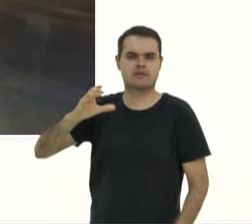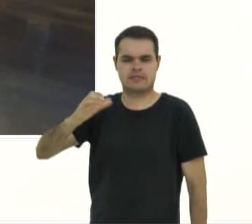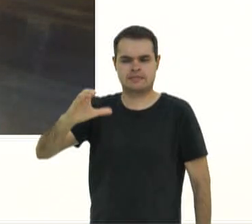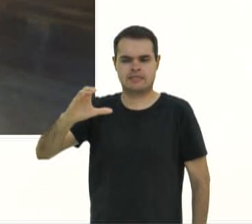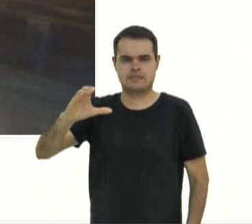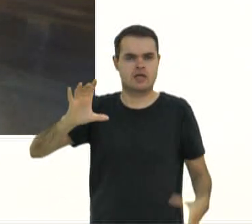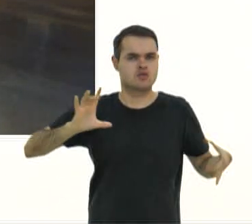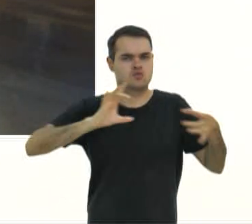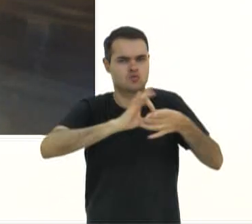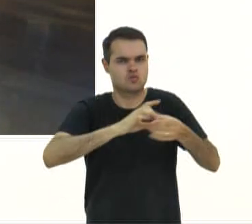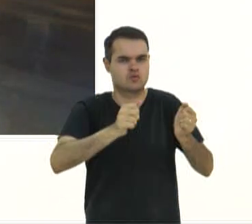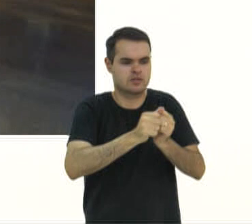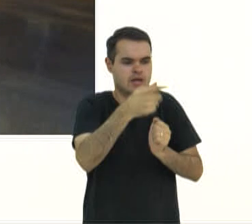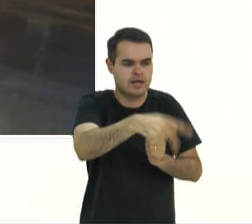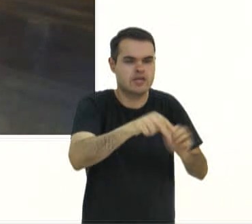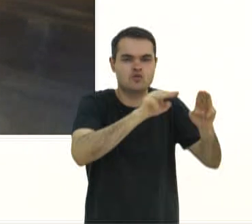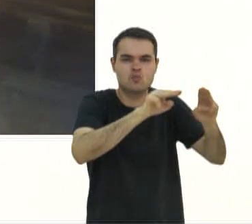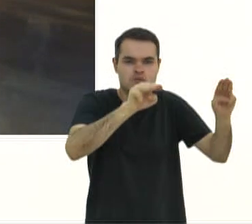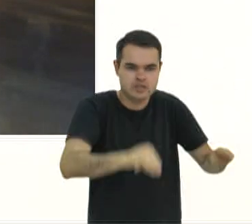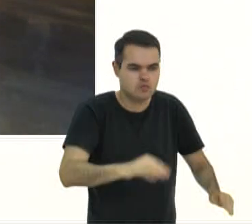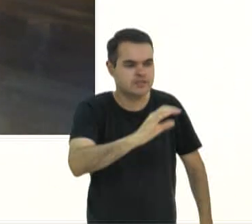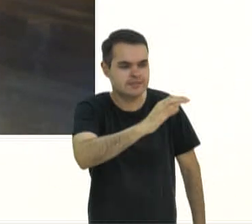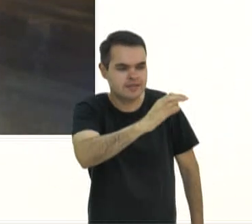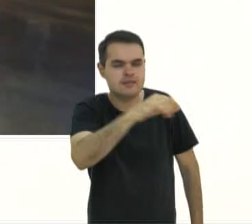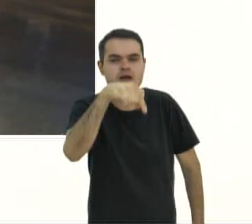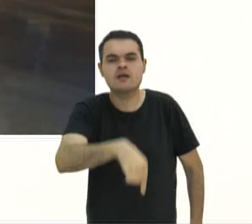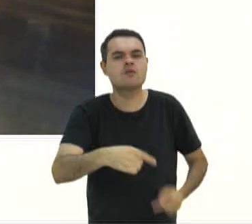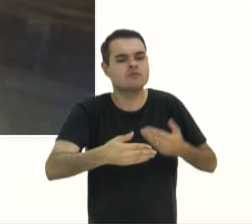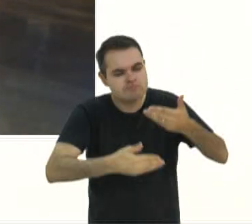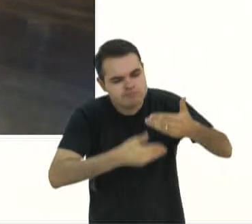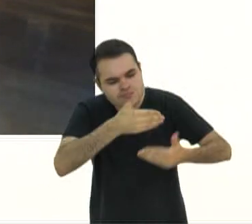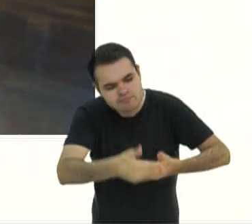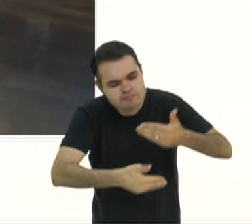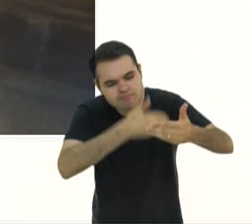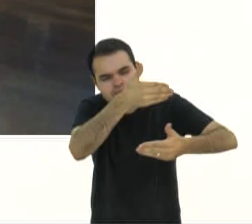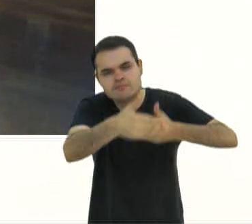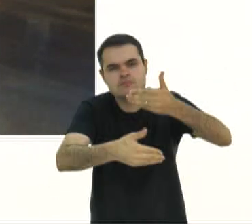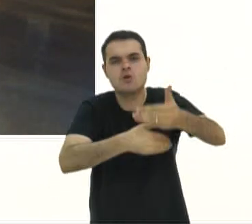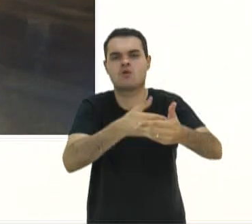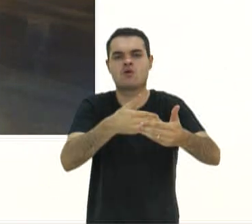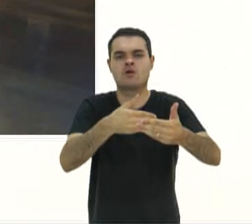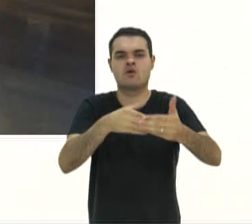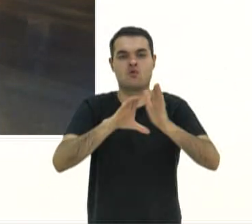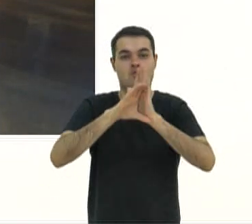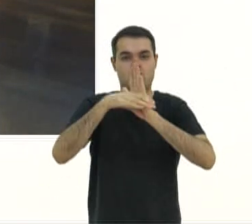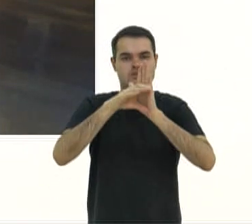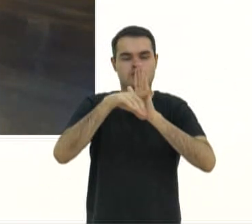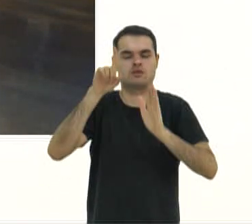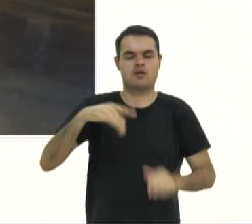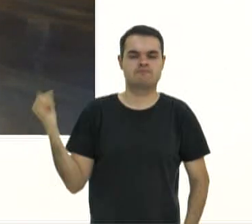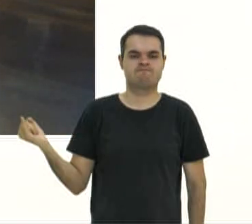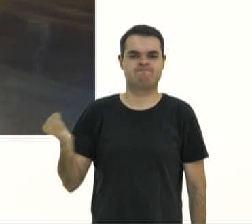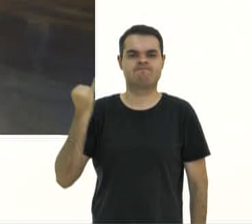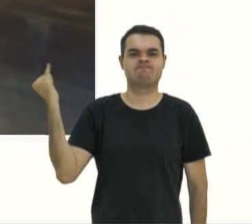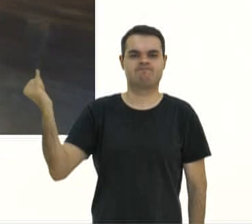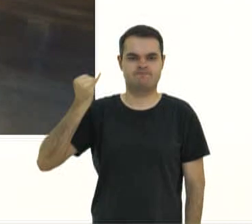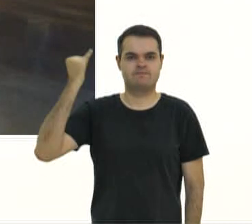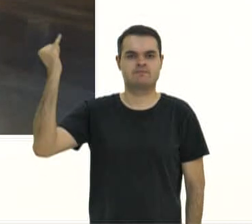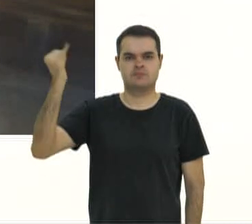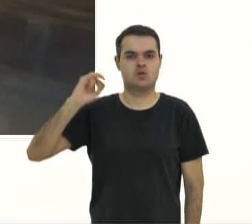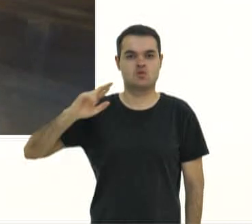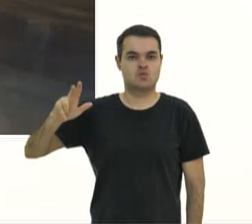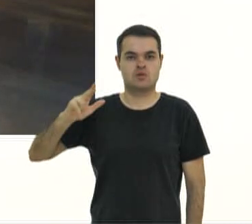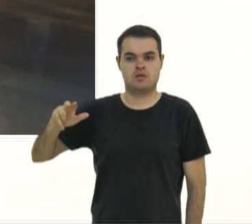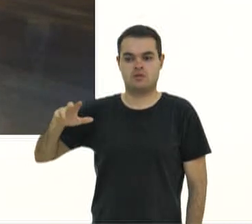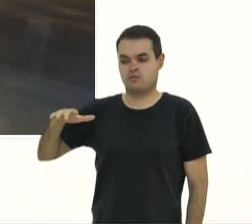elementos aqui do Museu de Ciências, para a gente trabalhar um pouco da evolução desse conceito, que é tão importante, né? Não só na física,